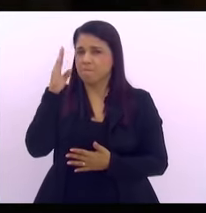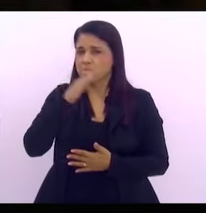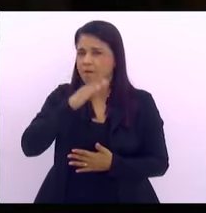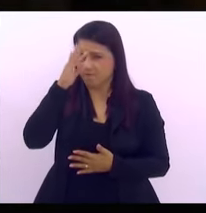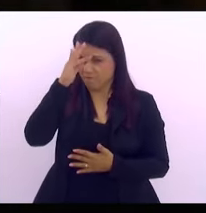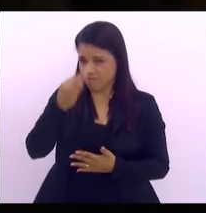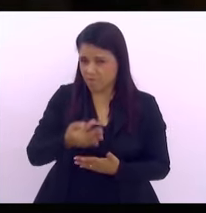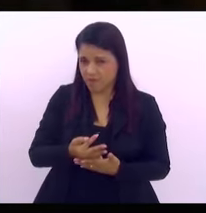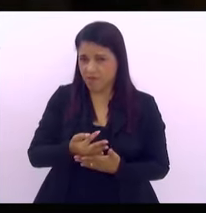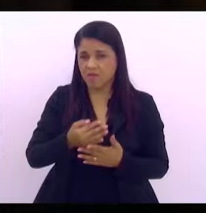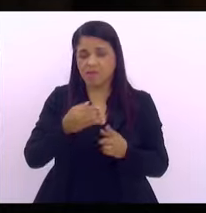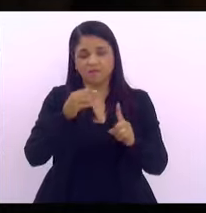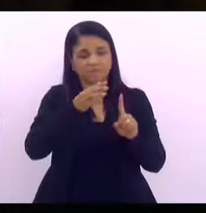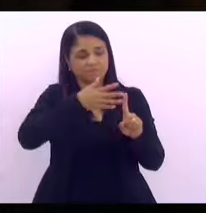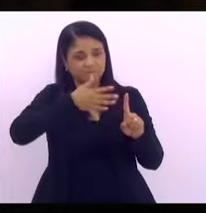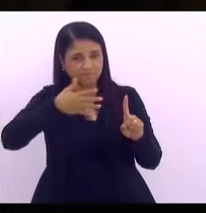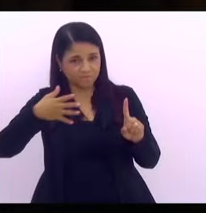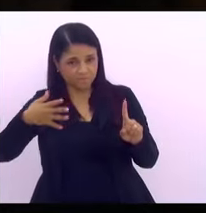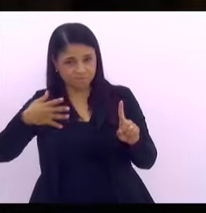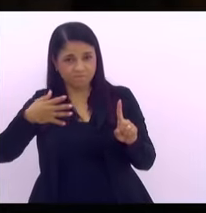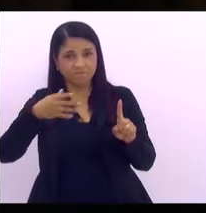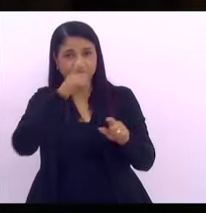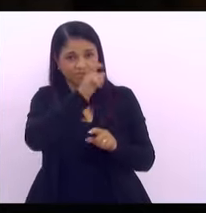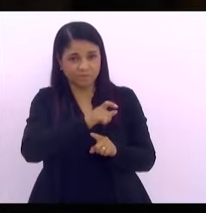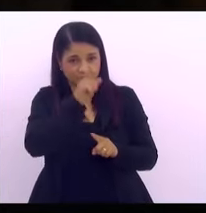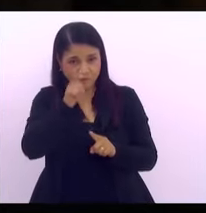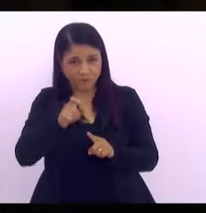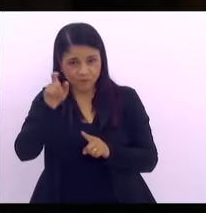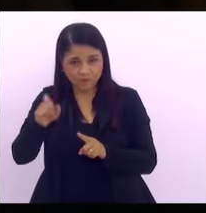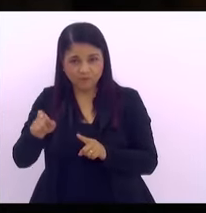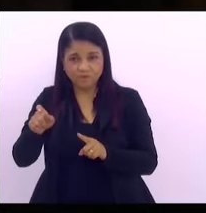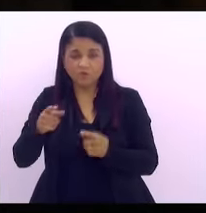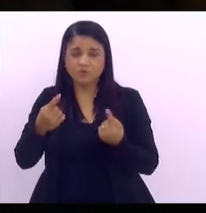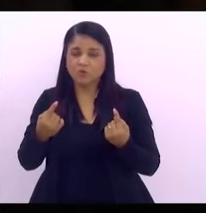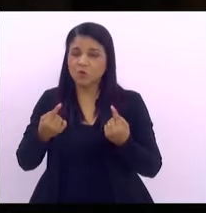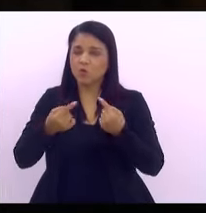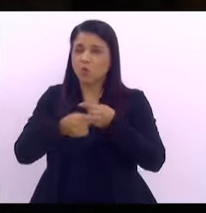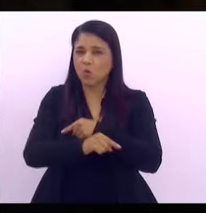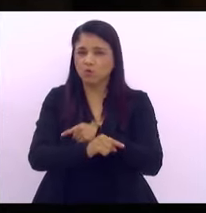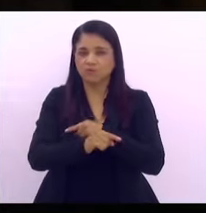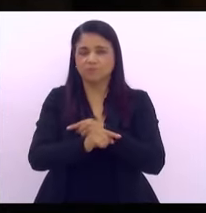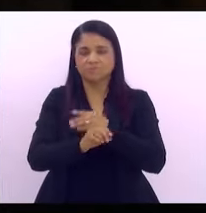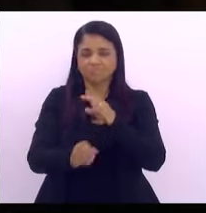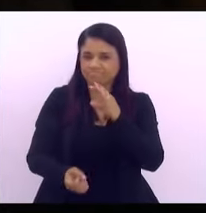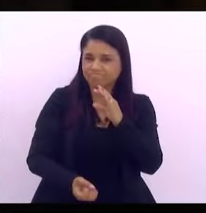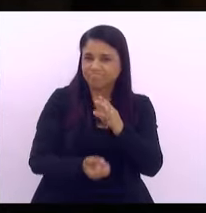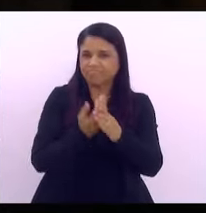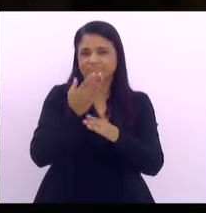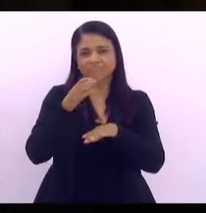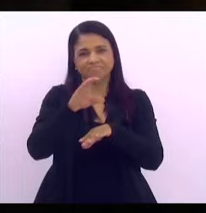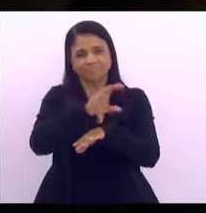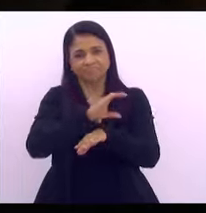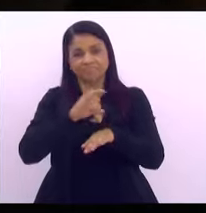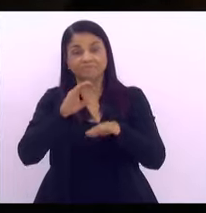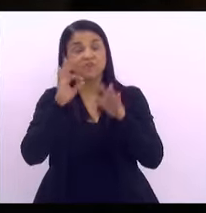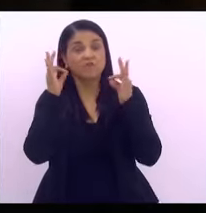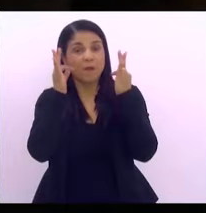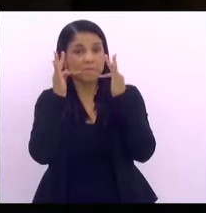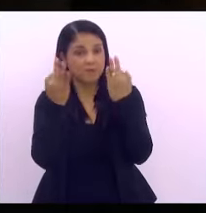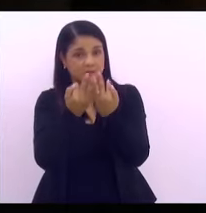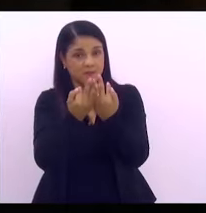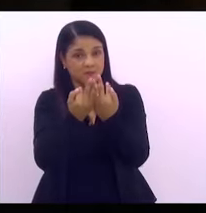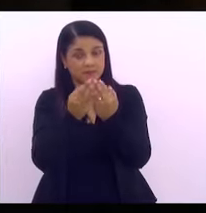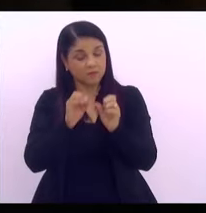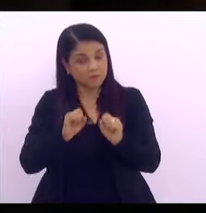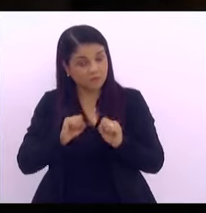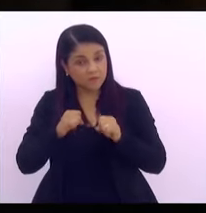pessoas LGBTQIPNBA+, são contrárias à constituição da família. Muito pelo contrário. Nós defendemos a